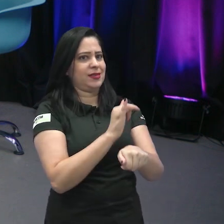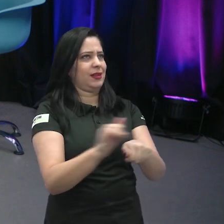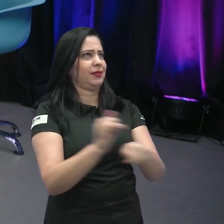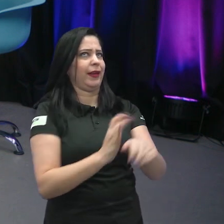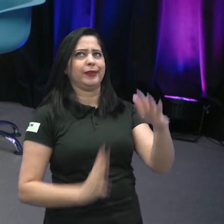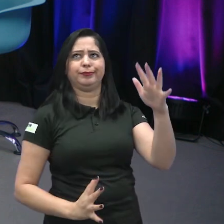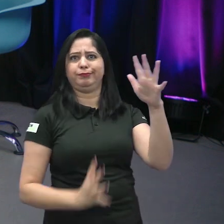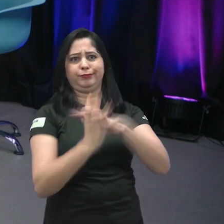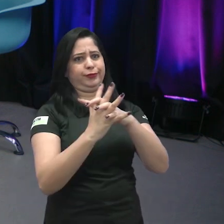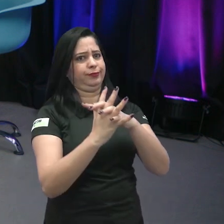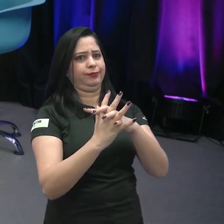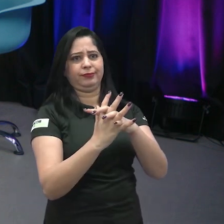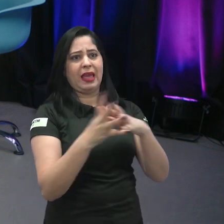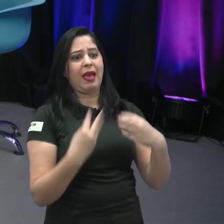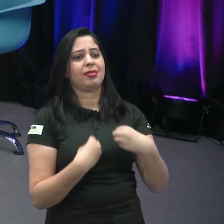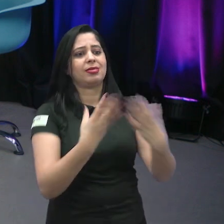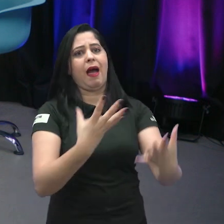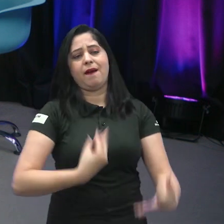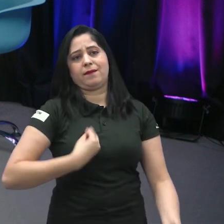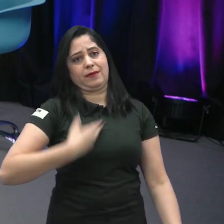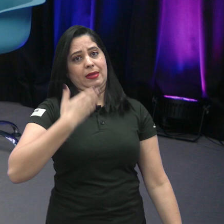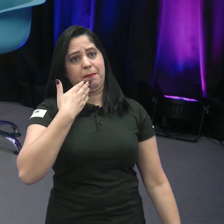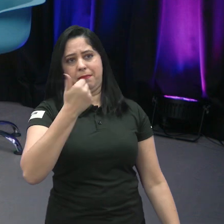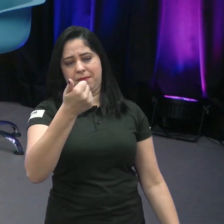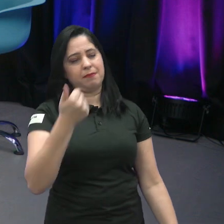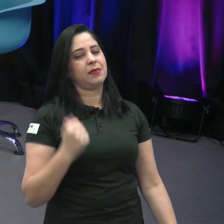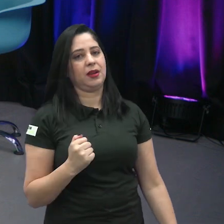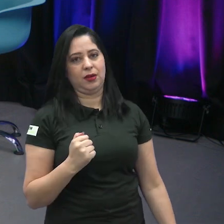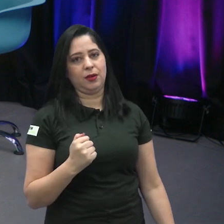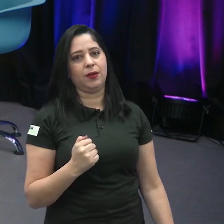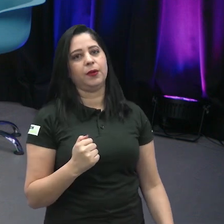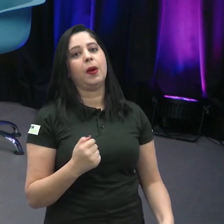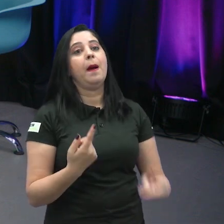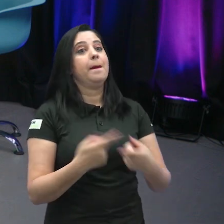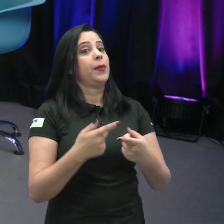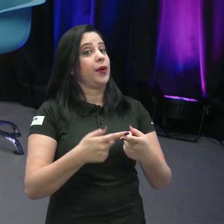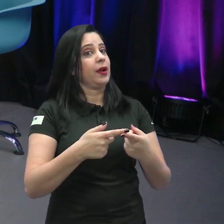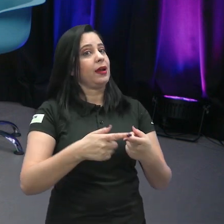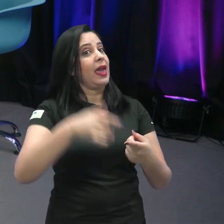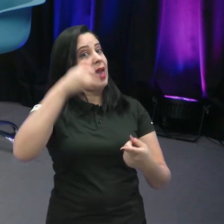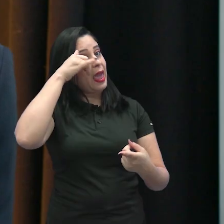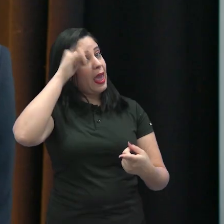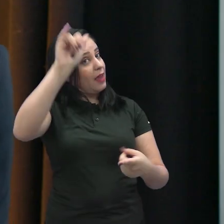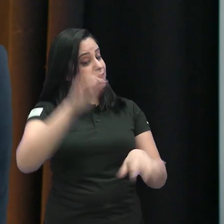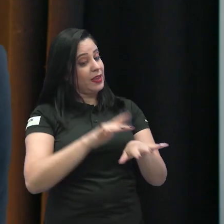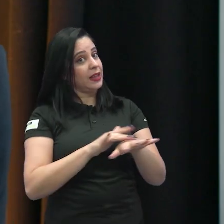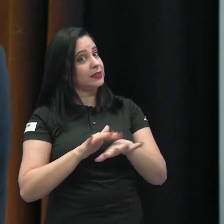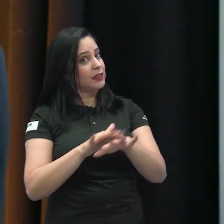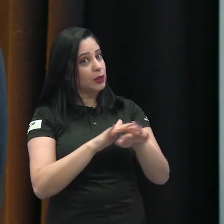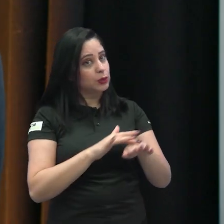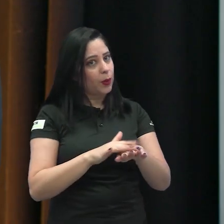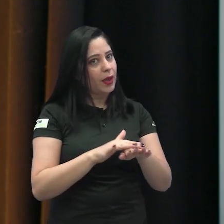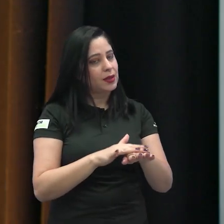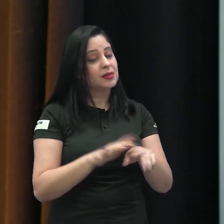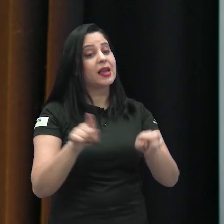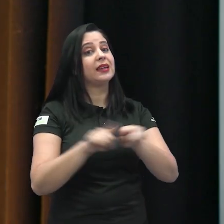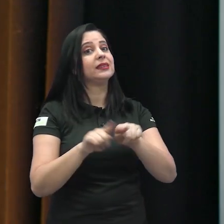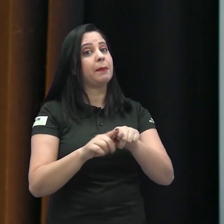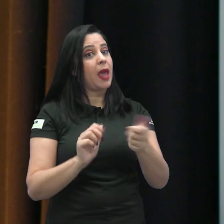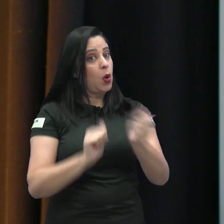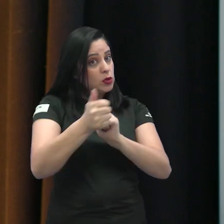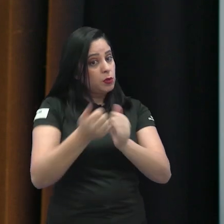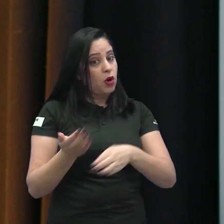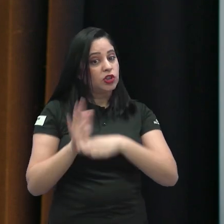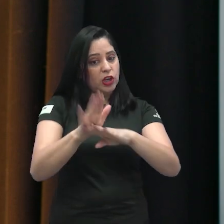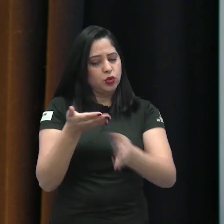grandes ferramentas que nós temos de qualidade de vida, né? Seja na prevenção de algumas doenças, no